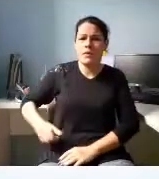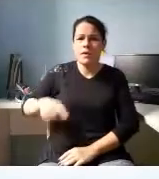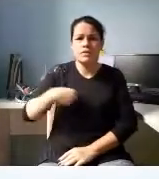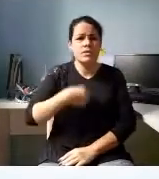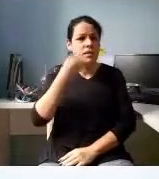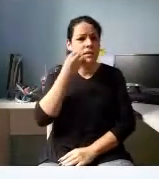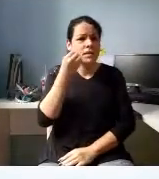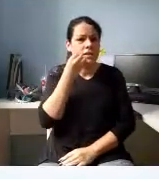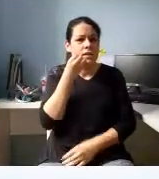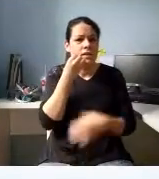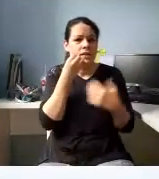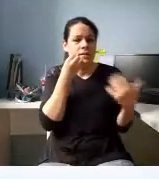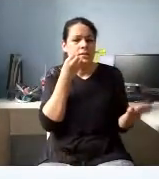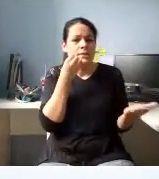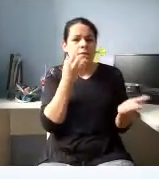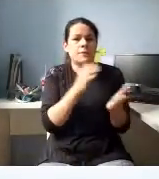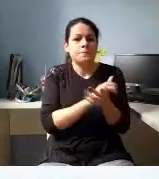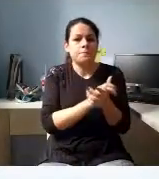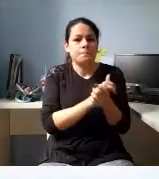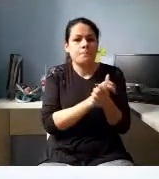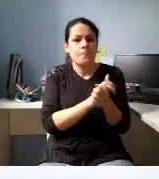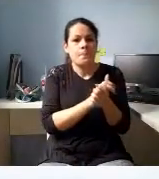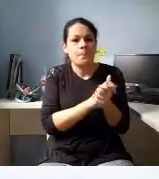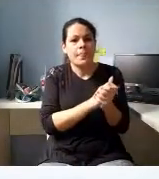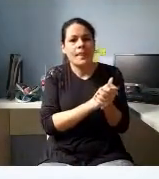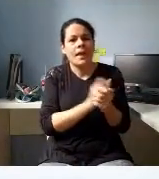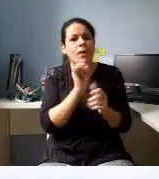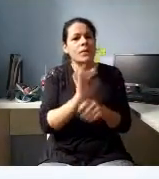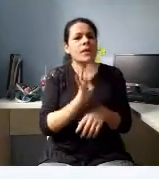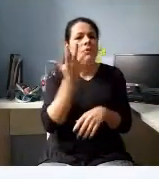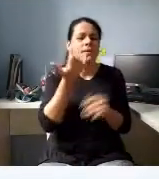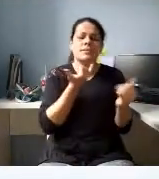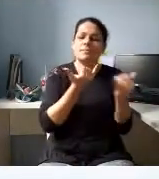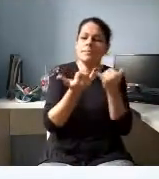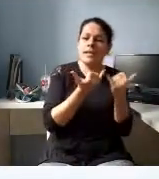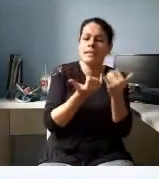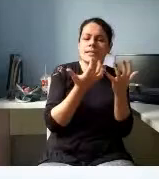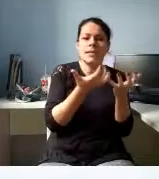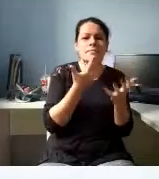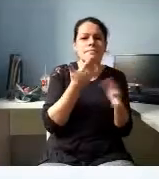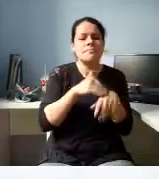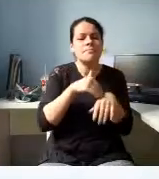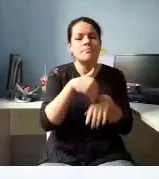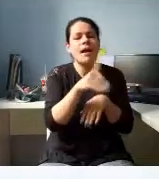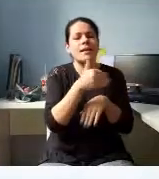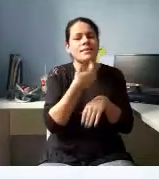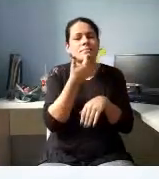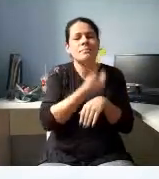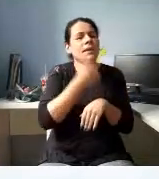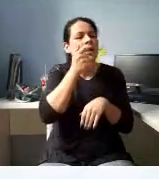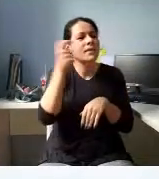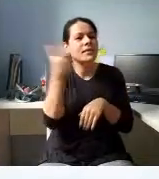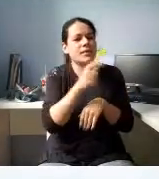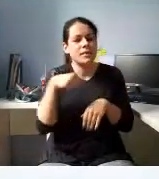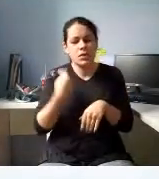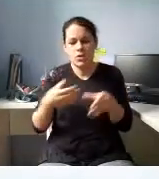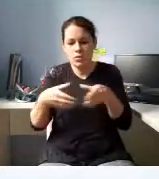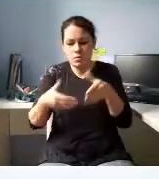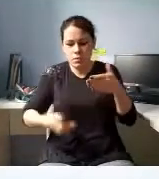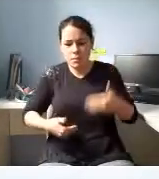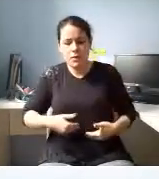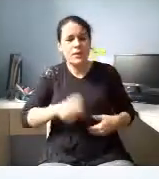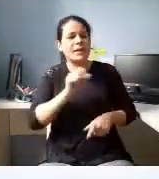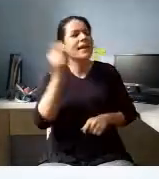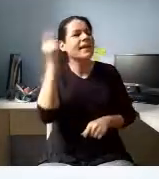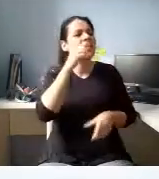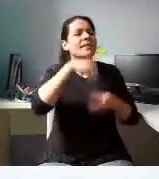Em relação ao Senado, o que parece que seria mais interessante do ponto de vista dos trabalhadores?